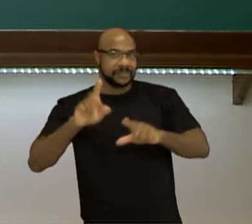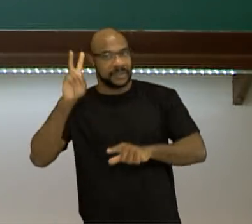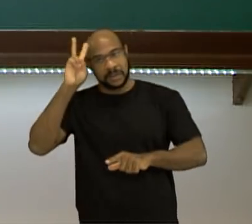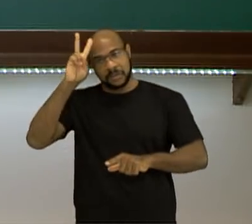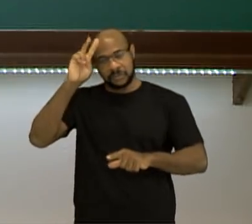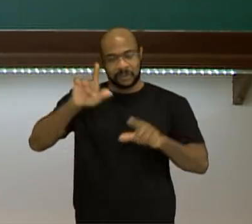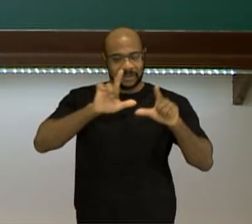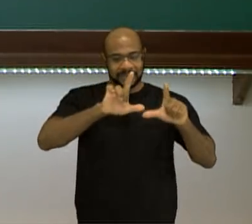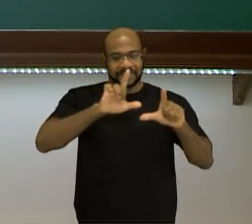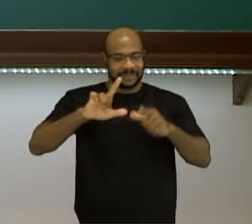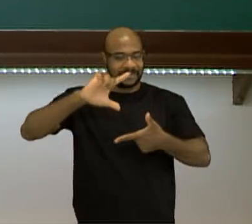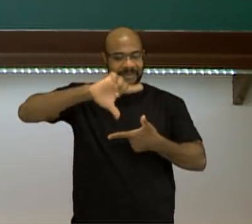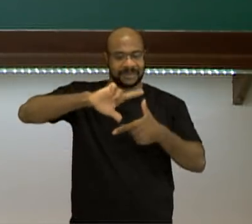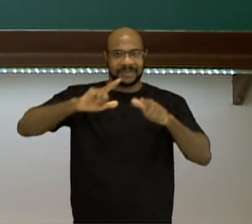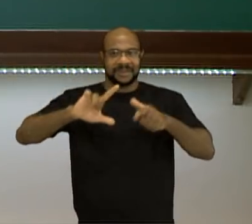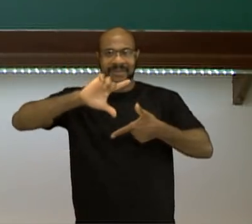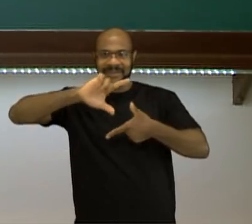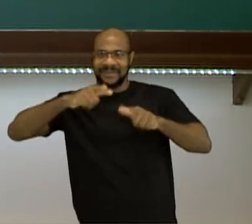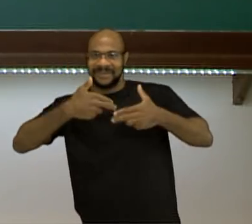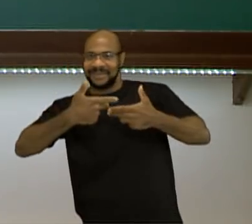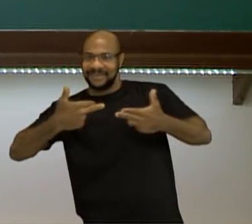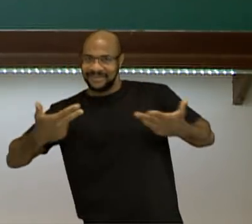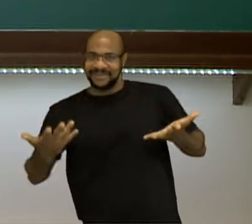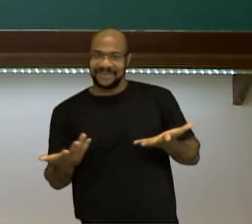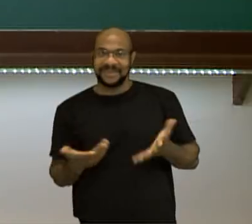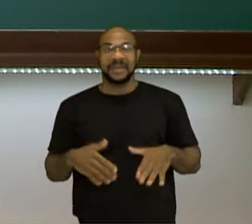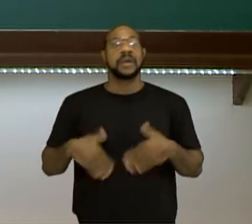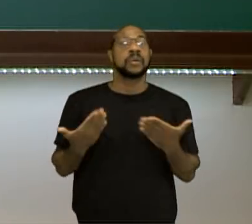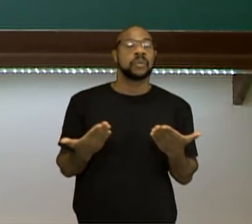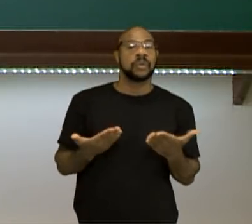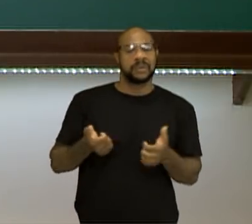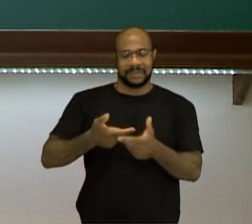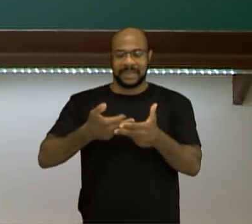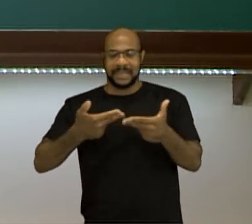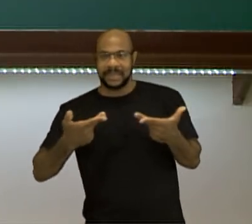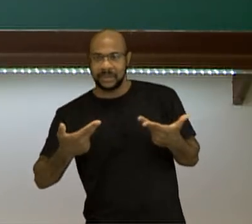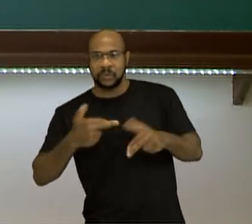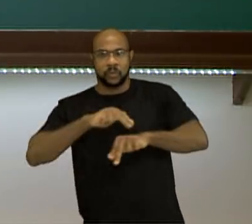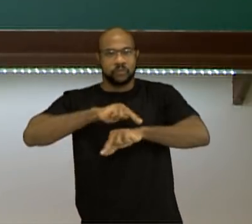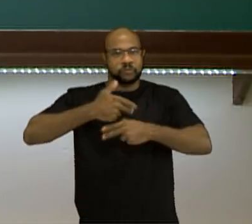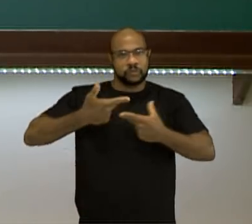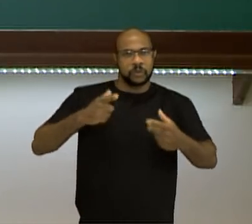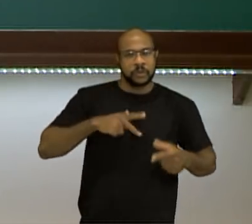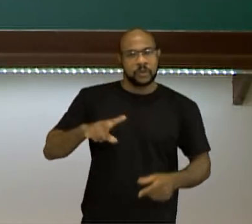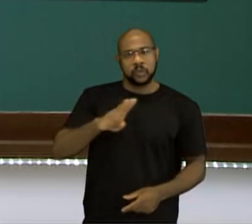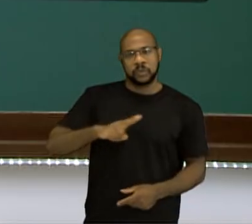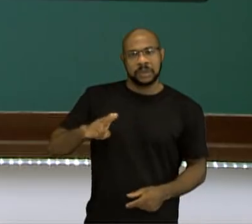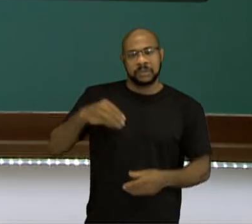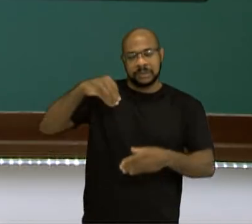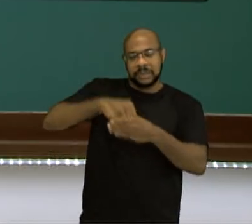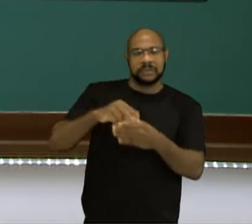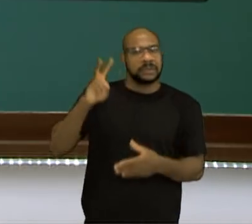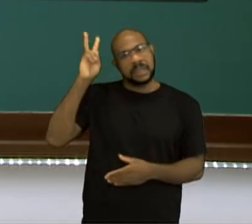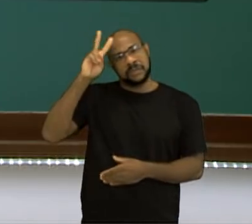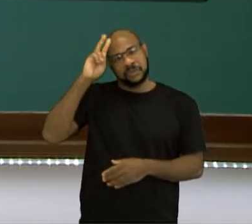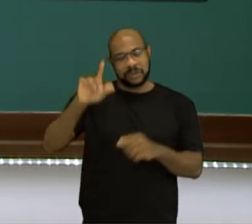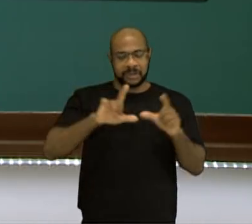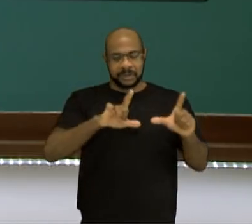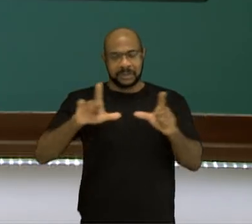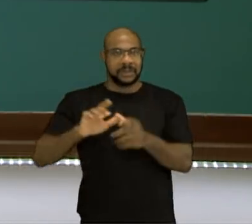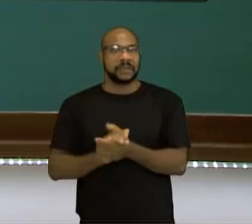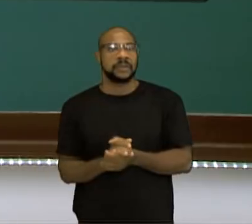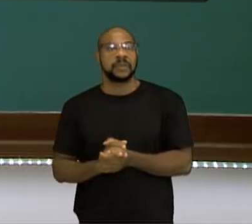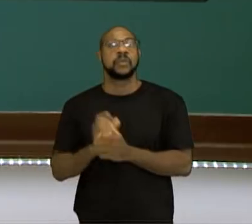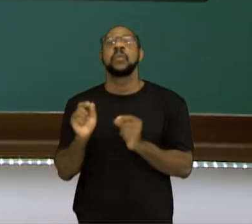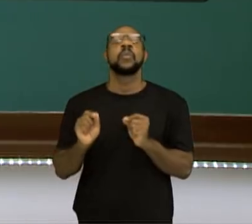são os elementos que nós utilizamos na composição de uma história em quadrinhos? São eles: o